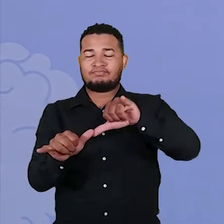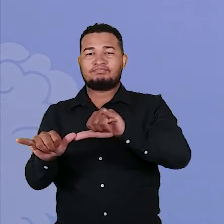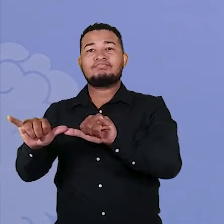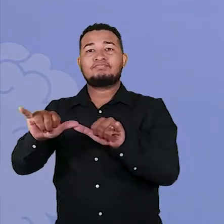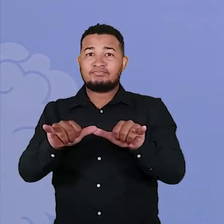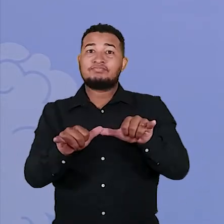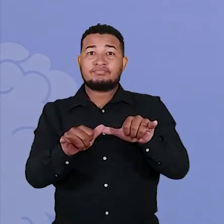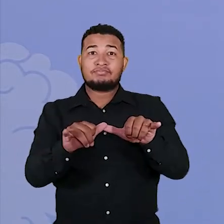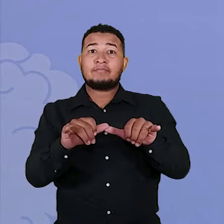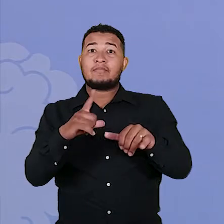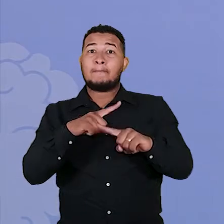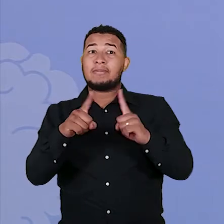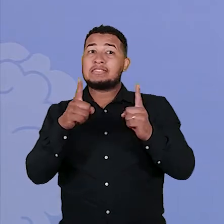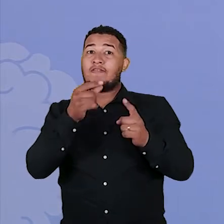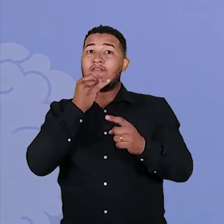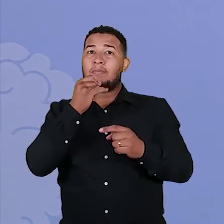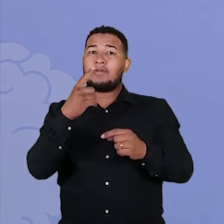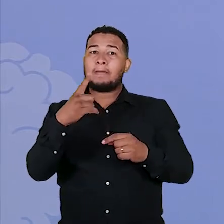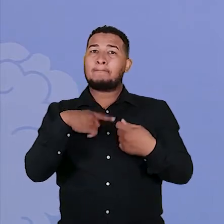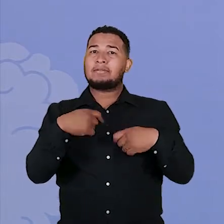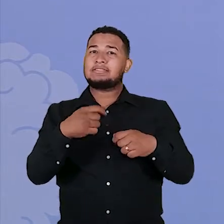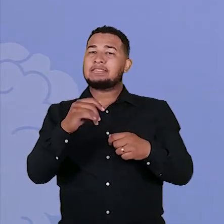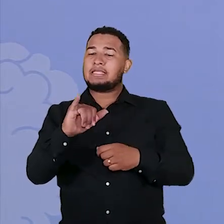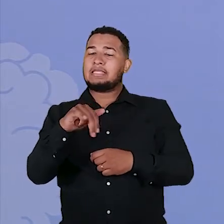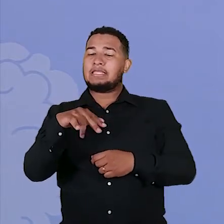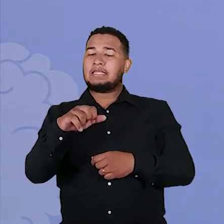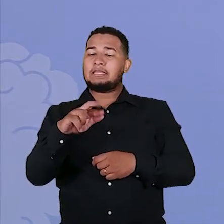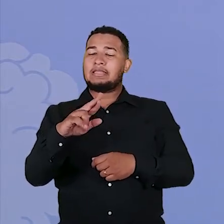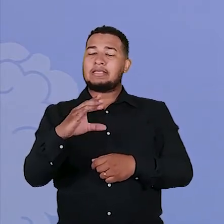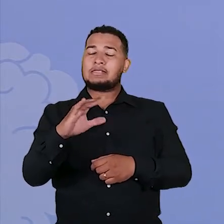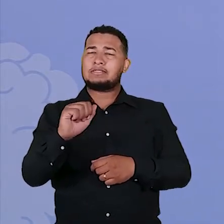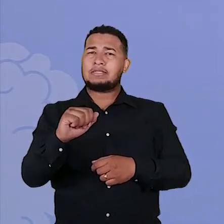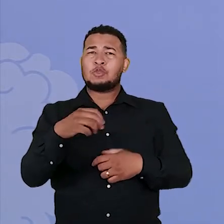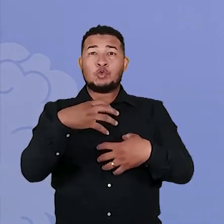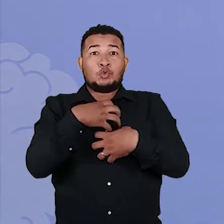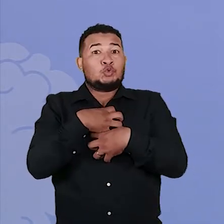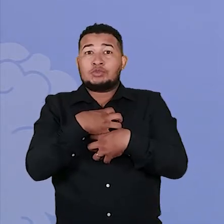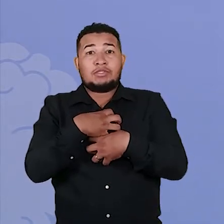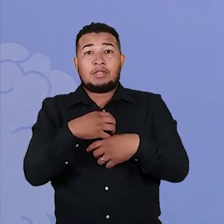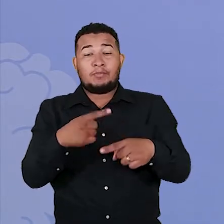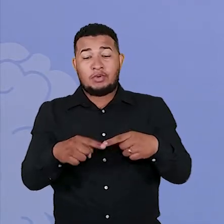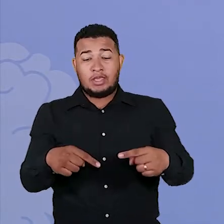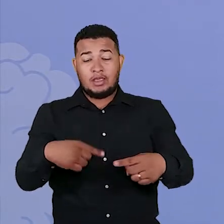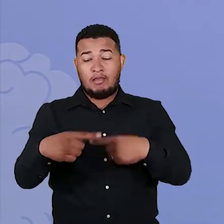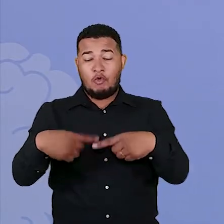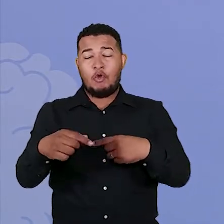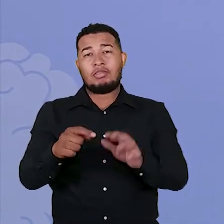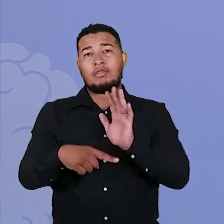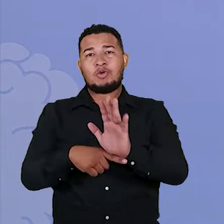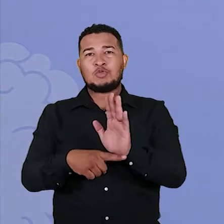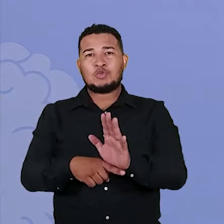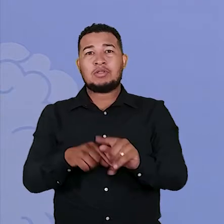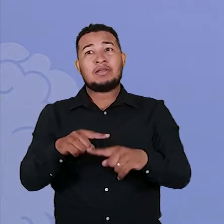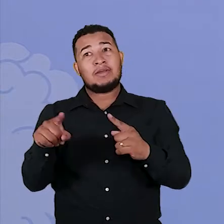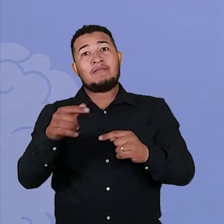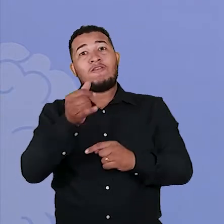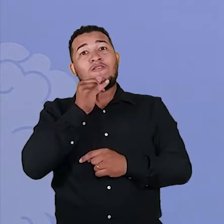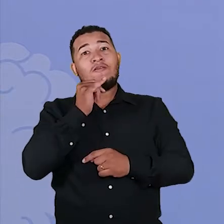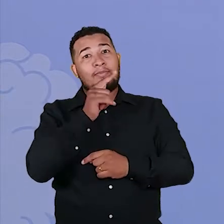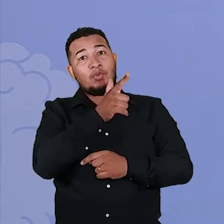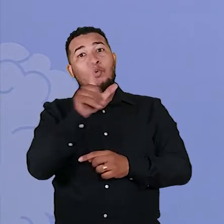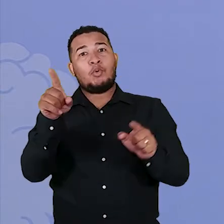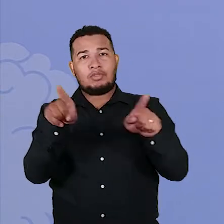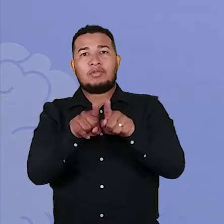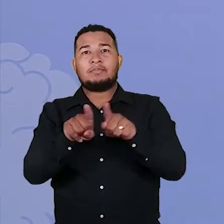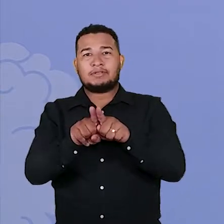desse repouso, só que ele tem o quê? Ele resiste um pouco à inércia. A gente não sente muito porque a rodinha desliza, mas é um outro